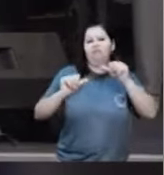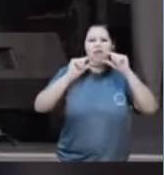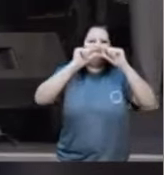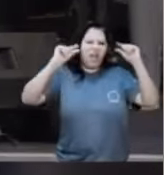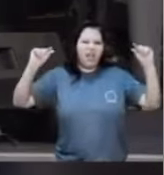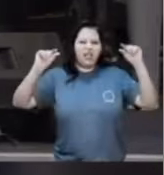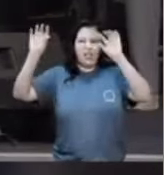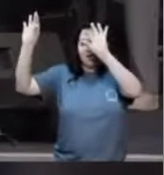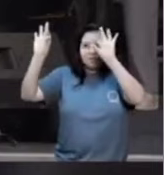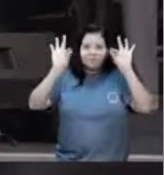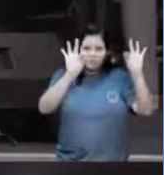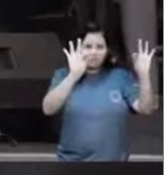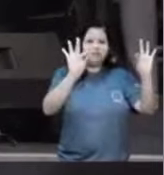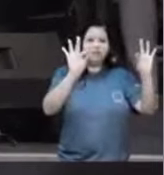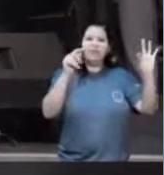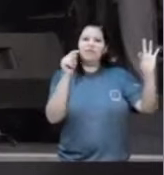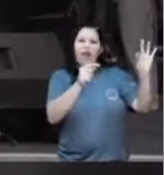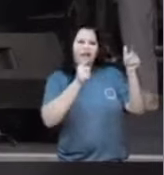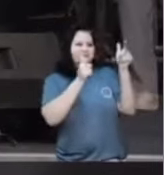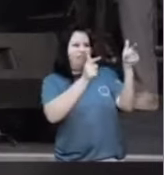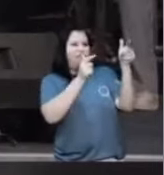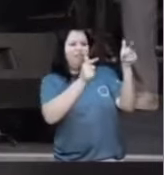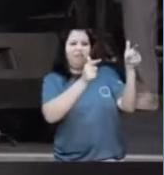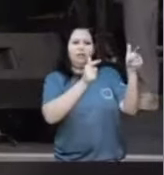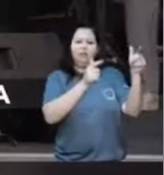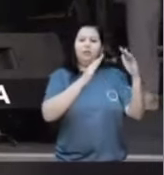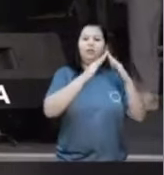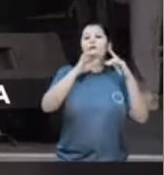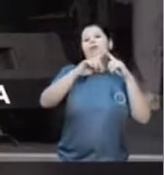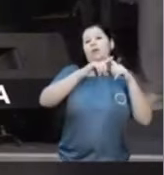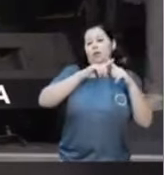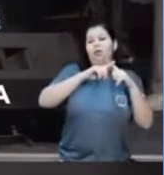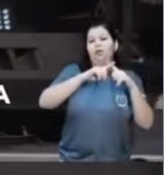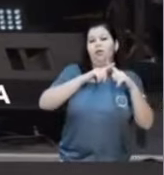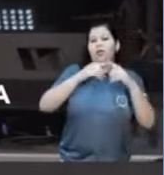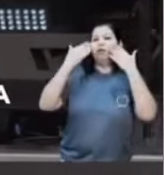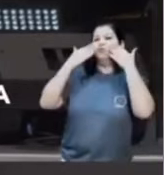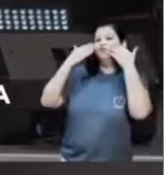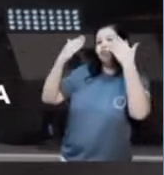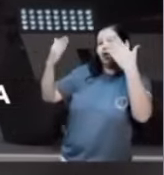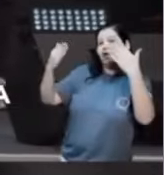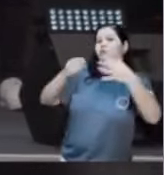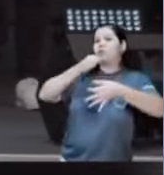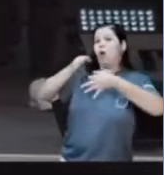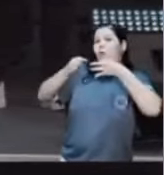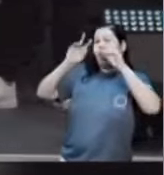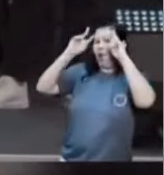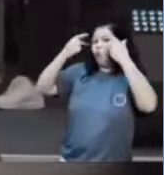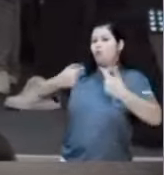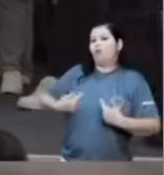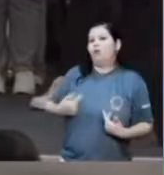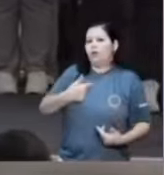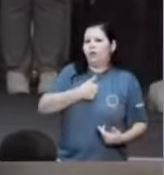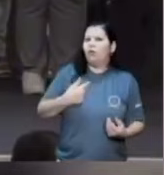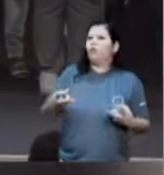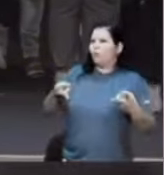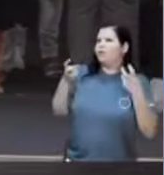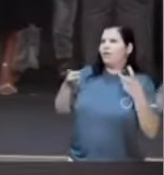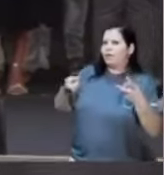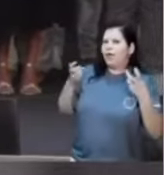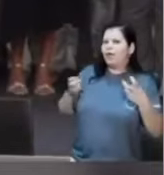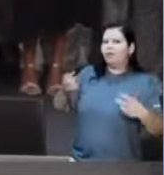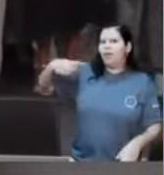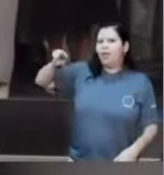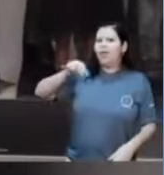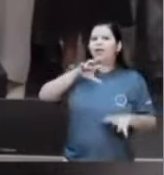página de fuxico gospio de fuxico do satanás Pois é querido chamou muita atenção aí essa frase do pastor